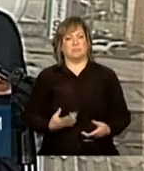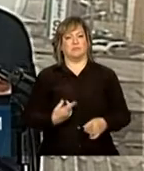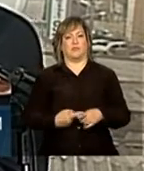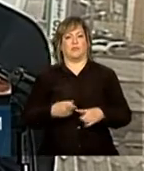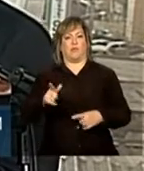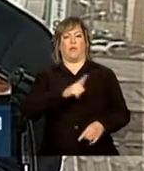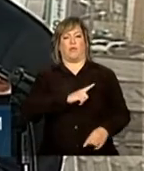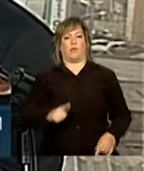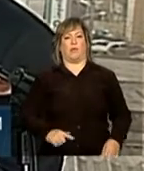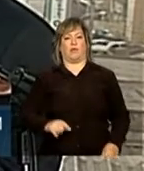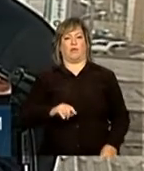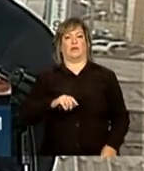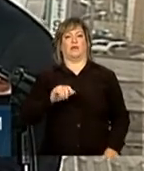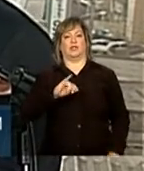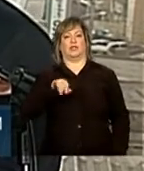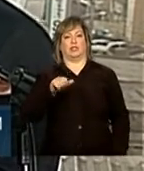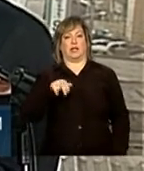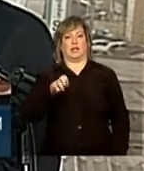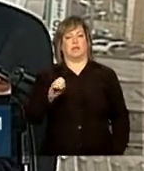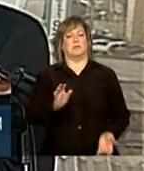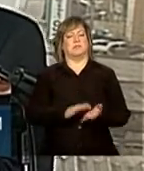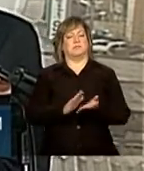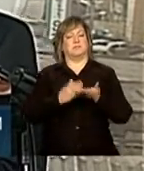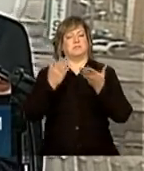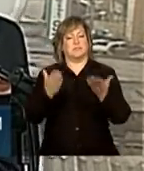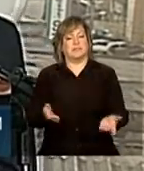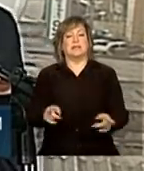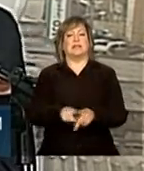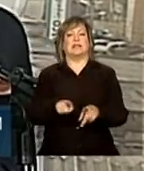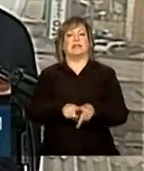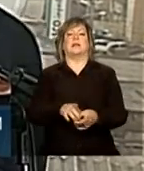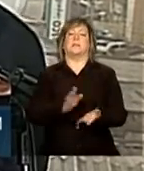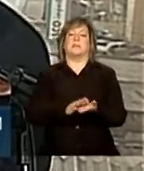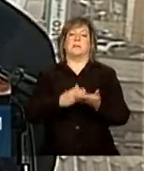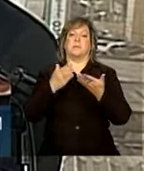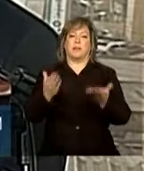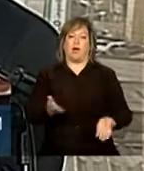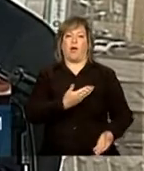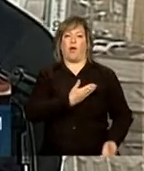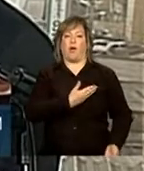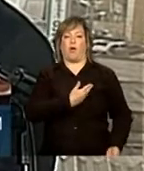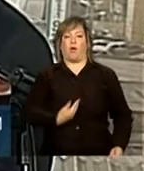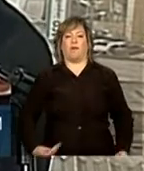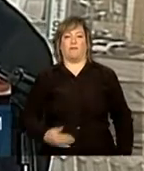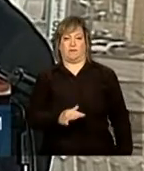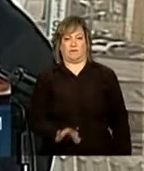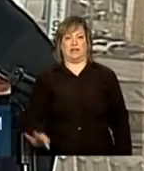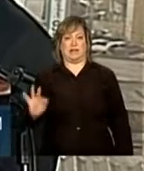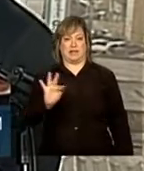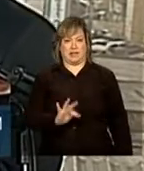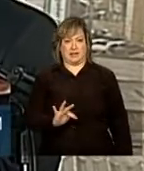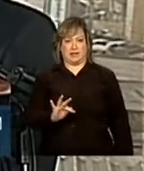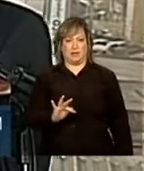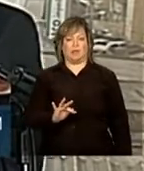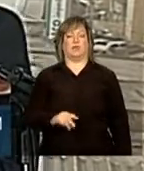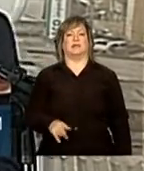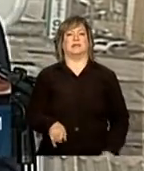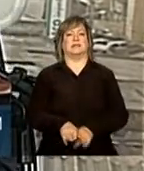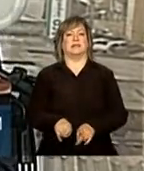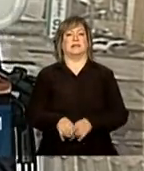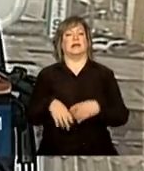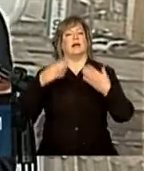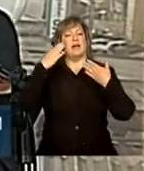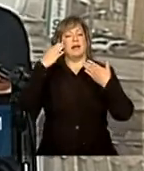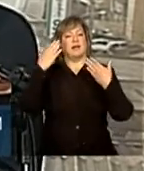o governador Jacques Wagner, parabenizar o governo federal, que foi importantíssimo para viabilizar os recursos, e